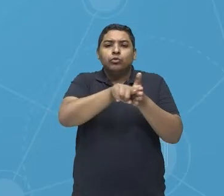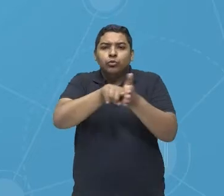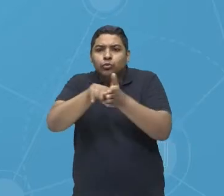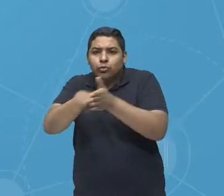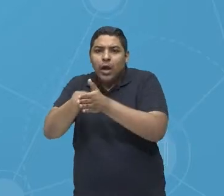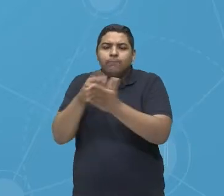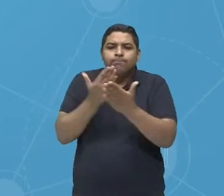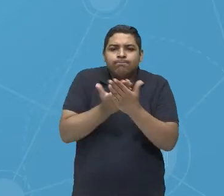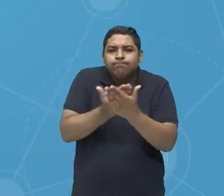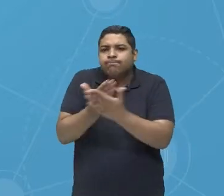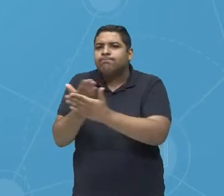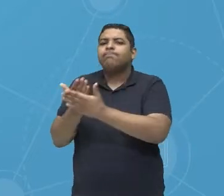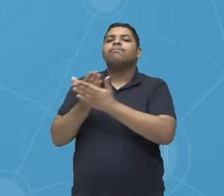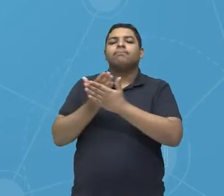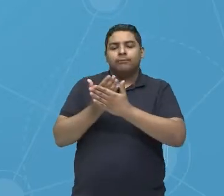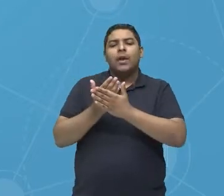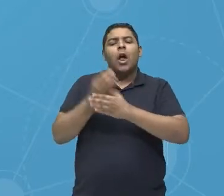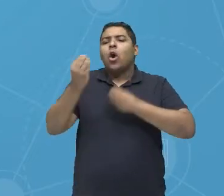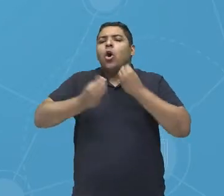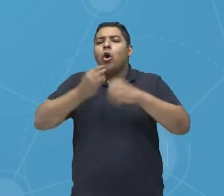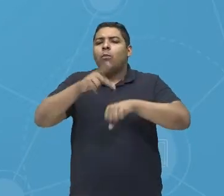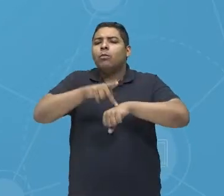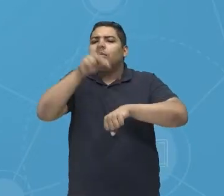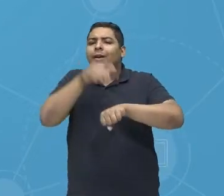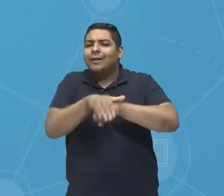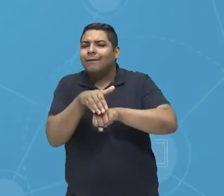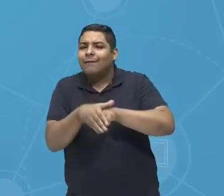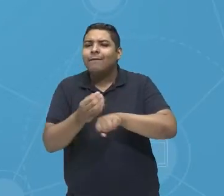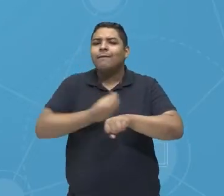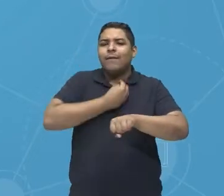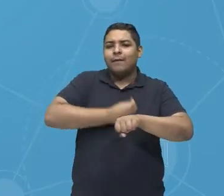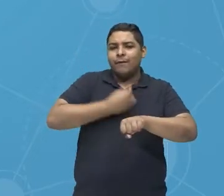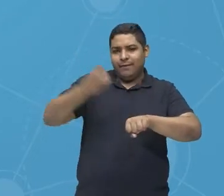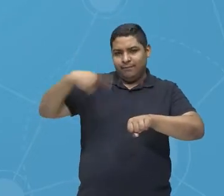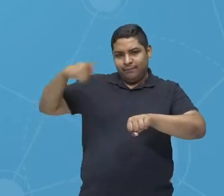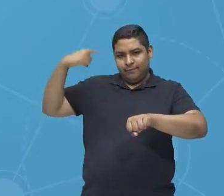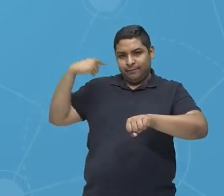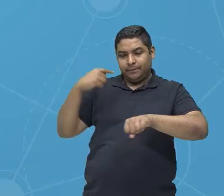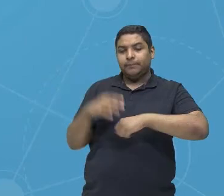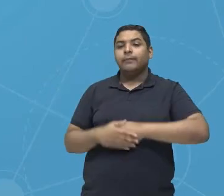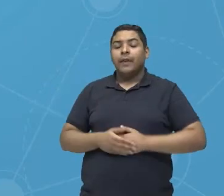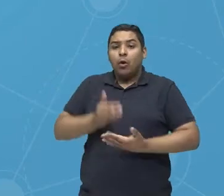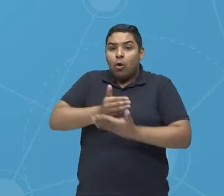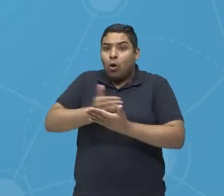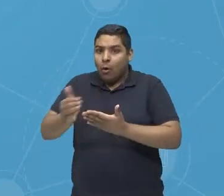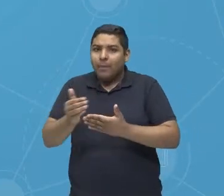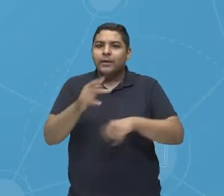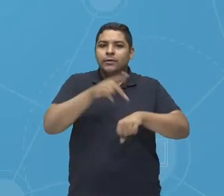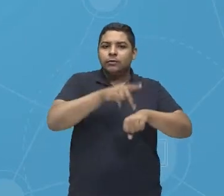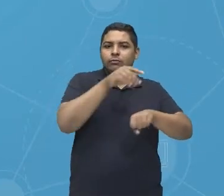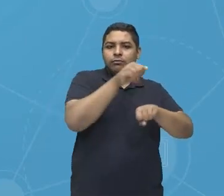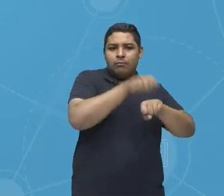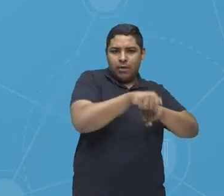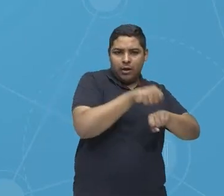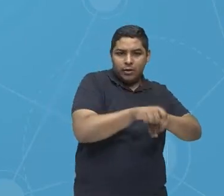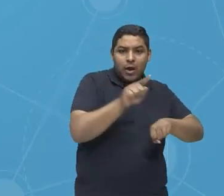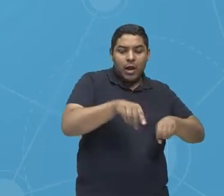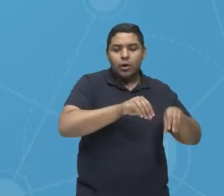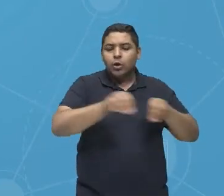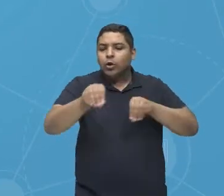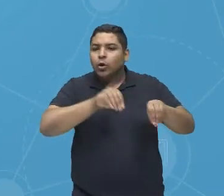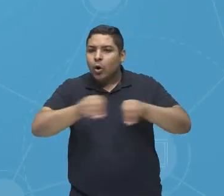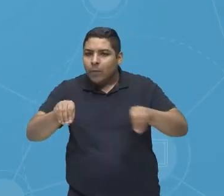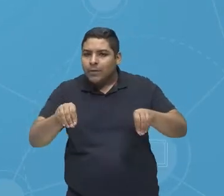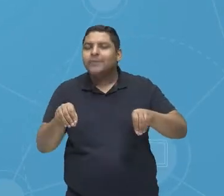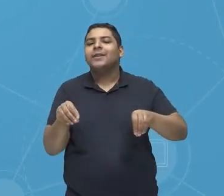povo do Neolítico vivia, tá? E aí, a partir do Paleolítico, o homem era o quê? Nômade. No Neolítico, ele